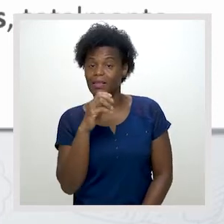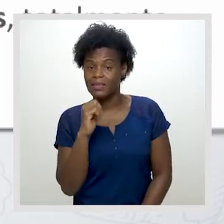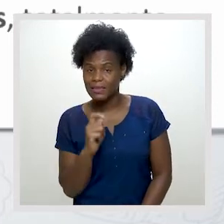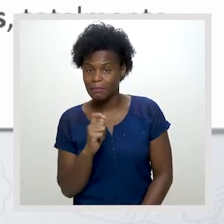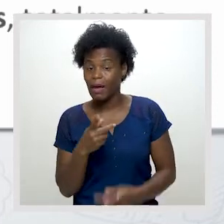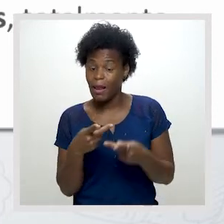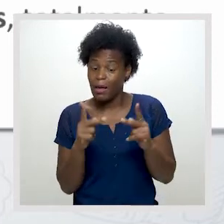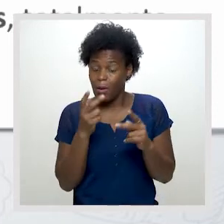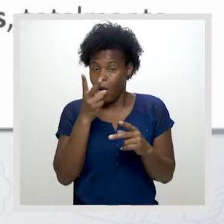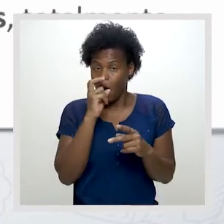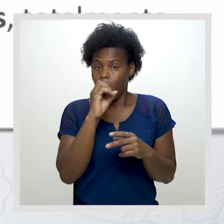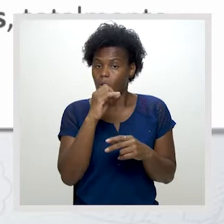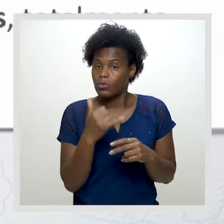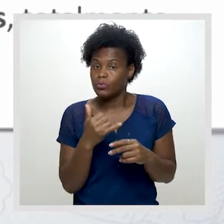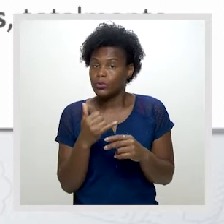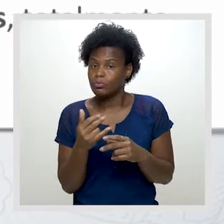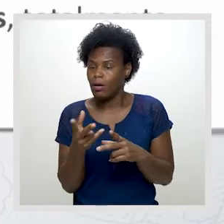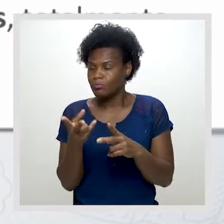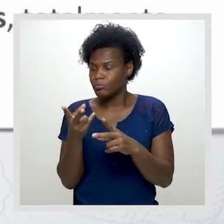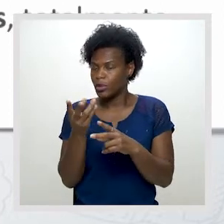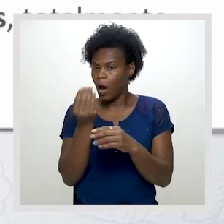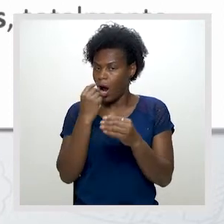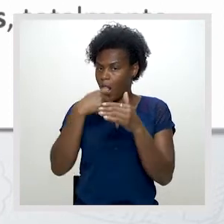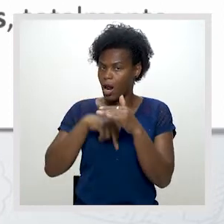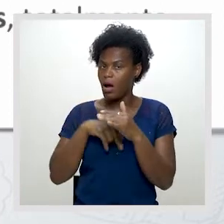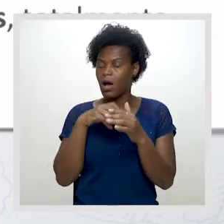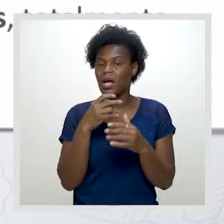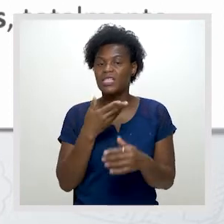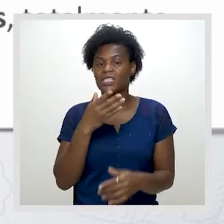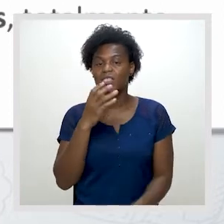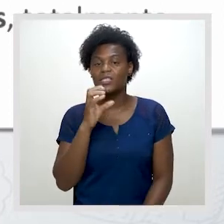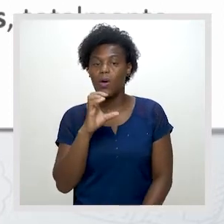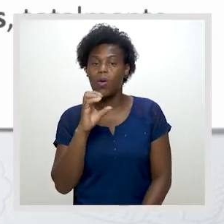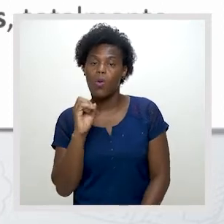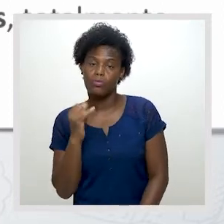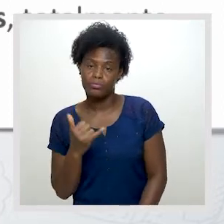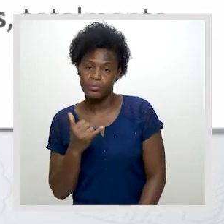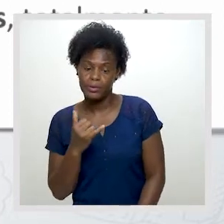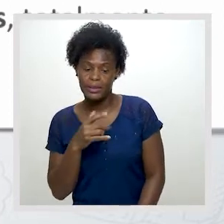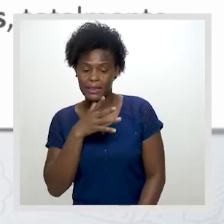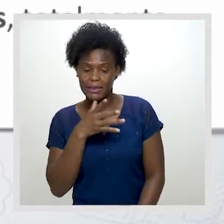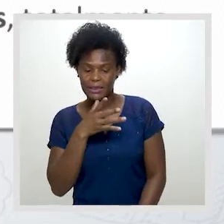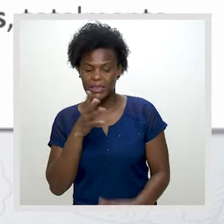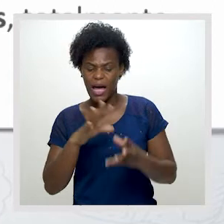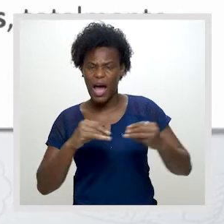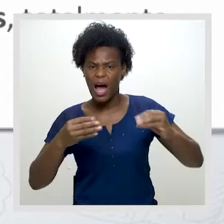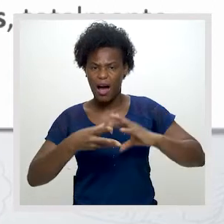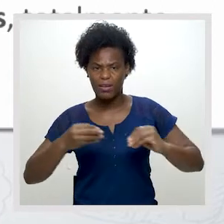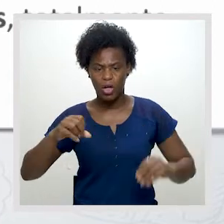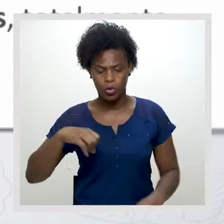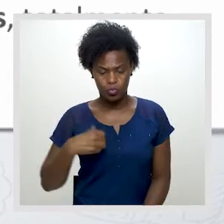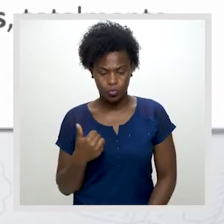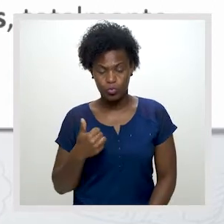e consumindo o dióxido de carbono. Eram seres autotróficos aeróbios, algas azuis. Como eu tinha vos